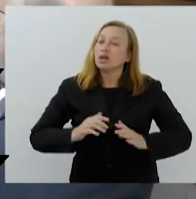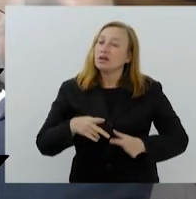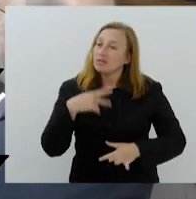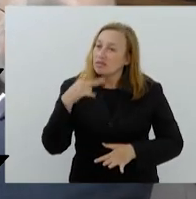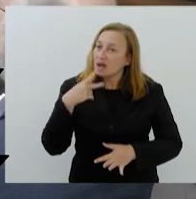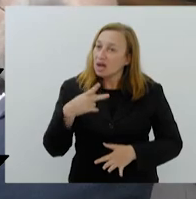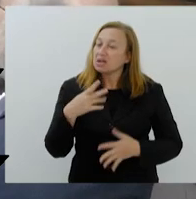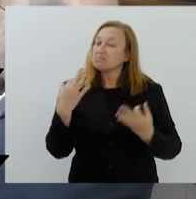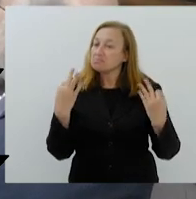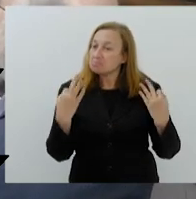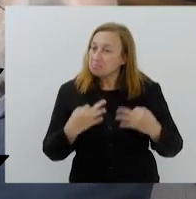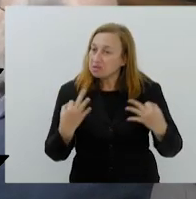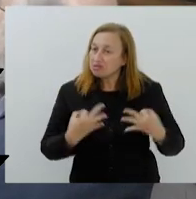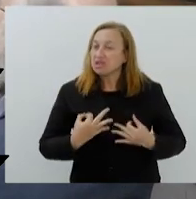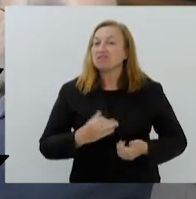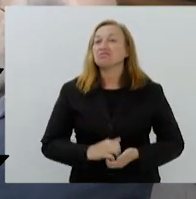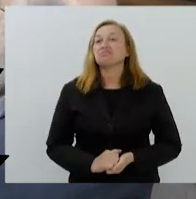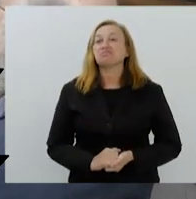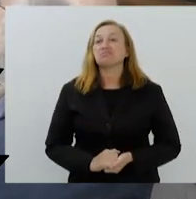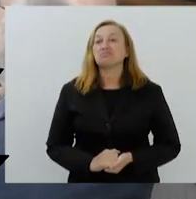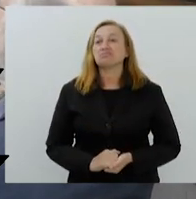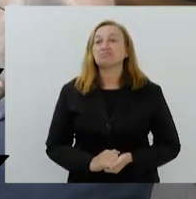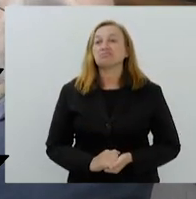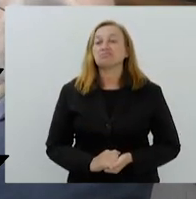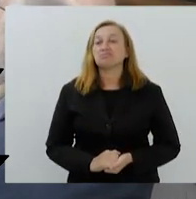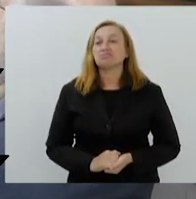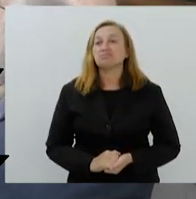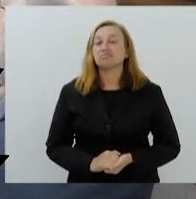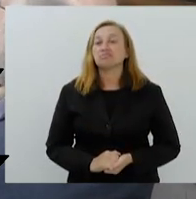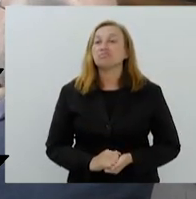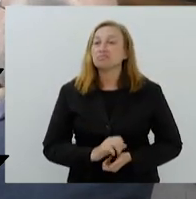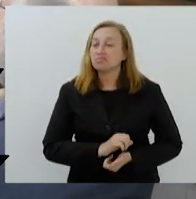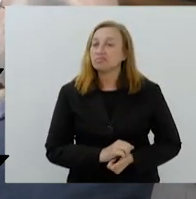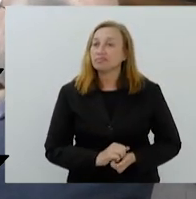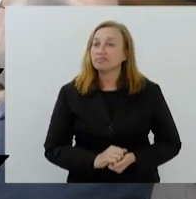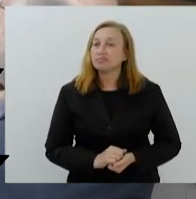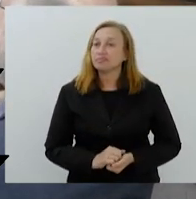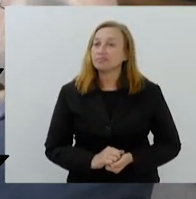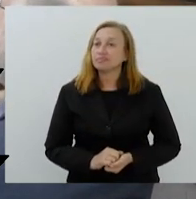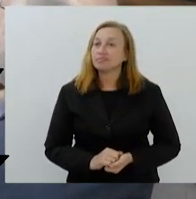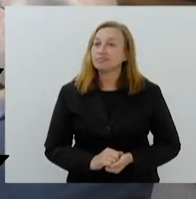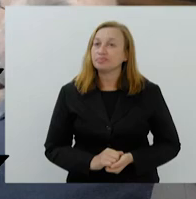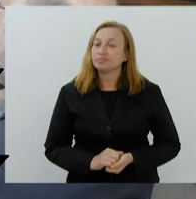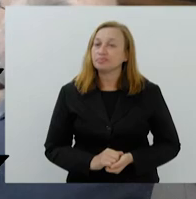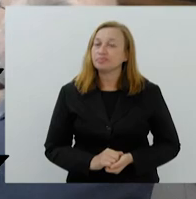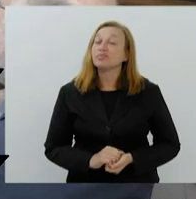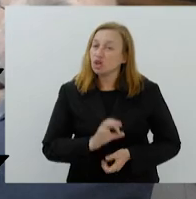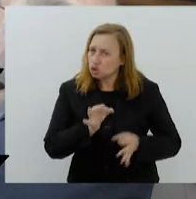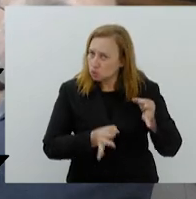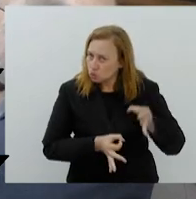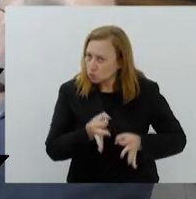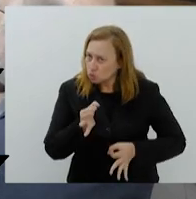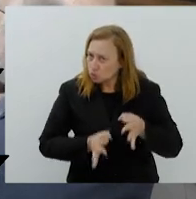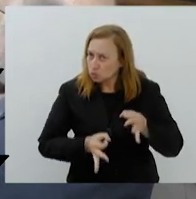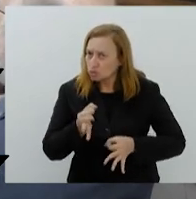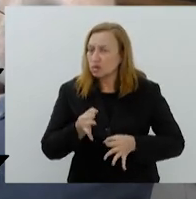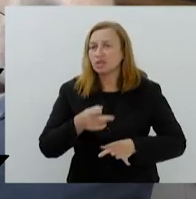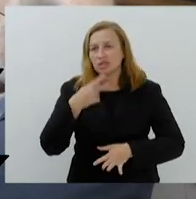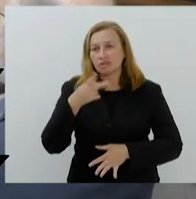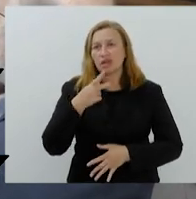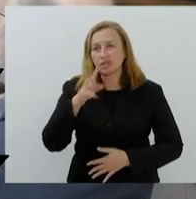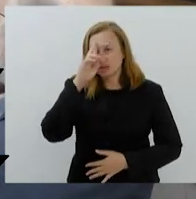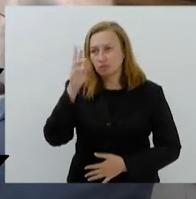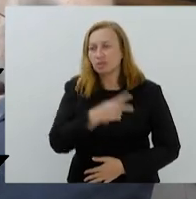muito contundente, muito assertivo e muito justo.